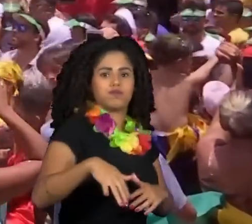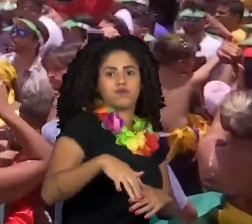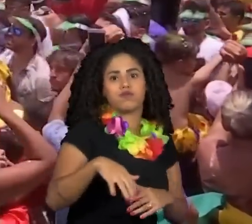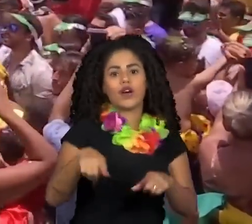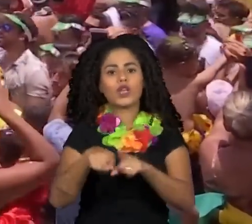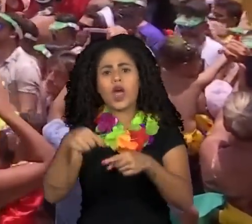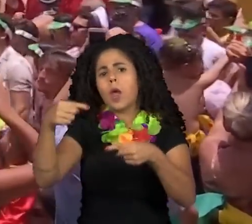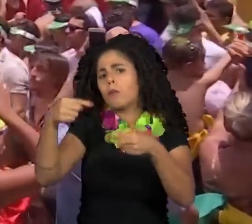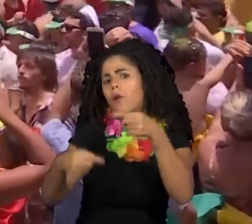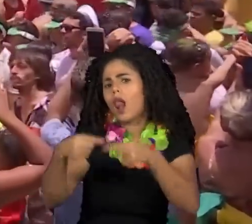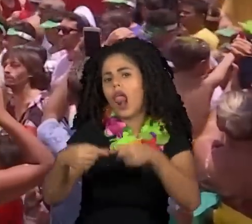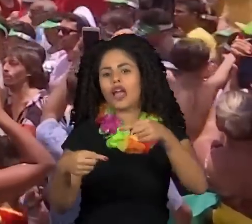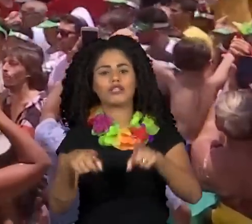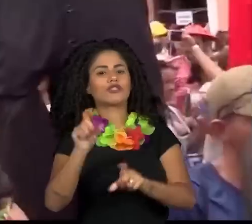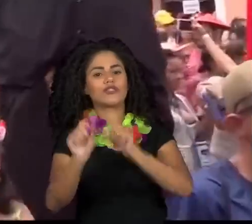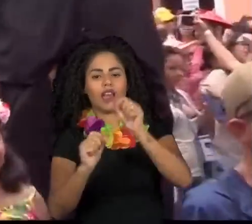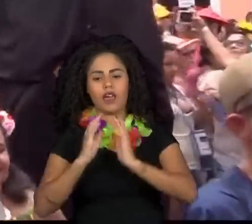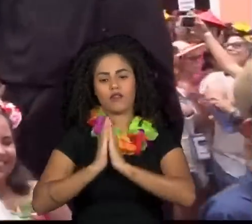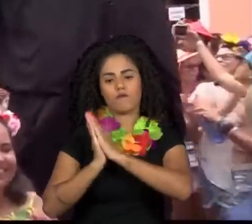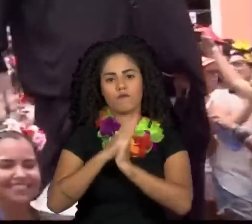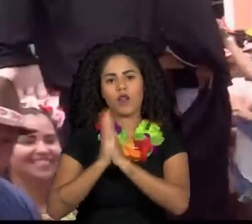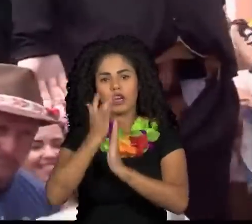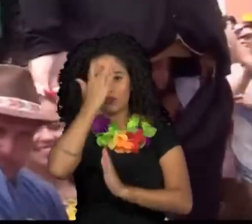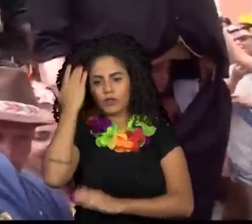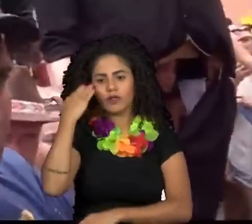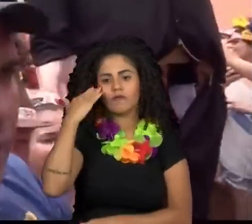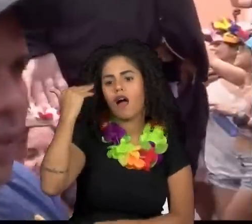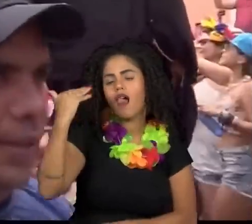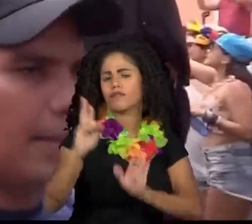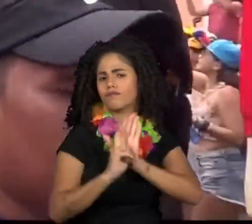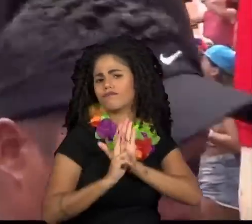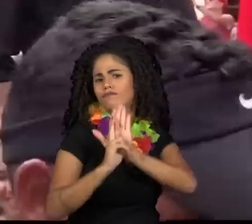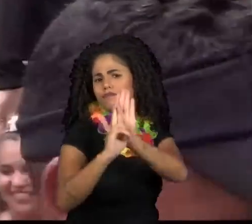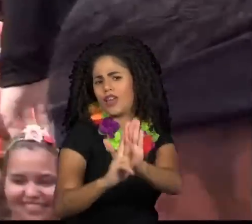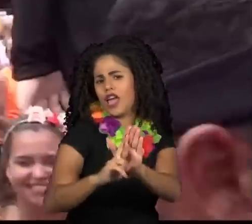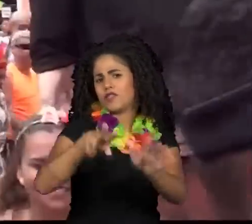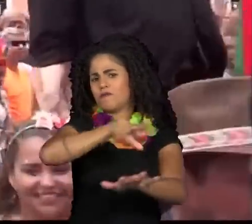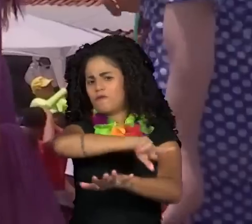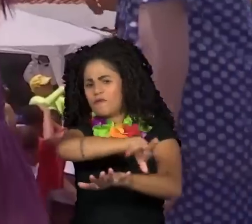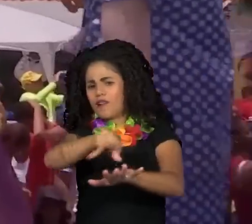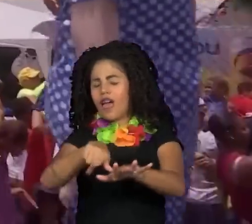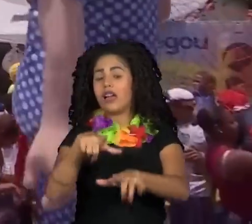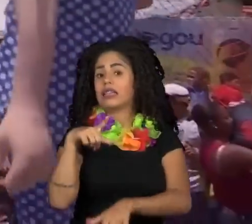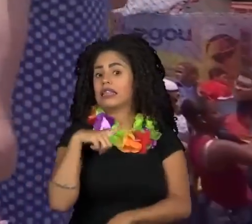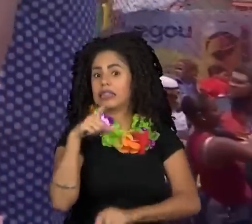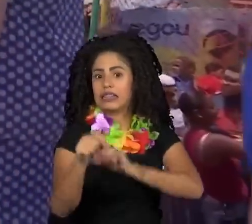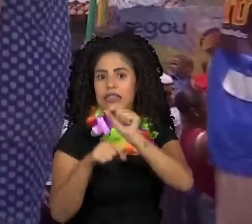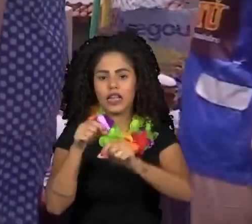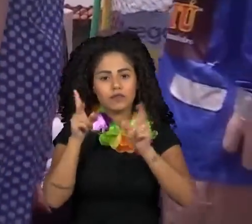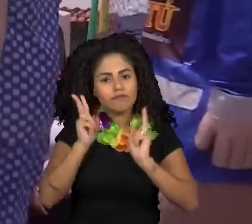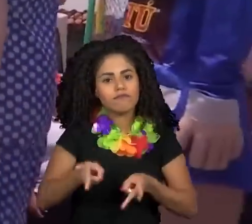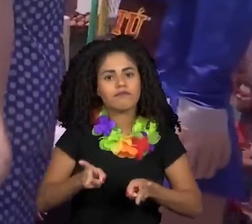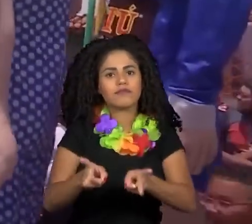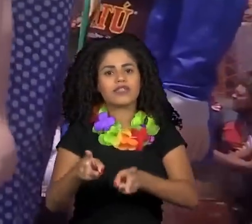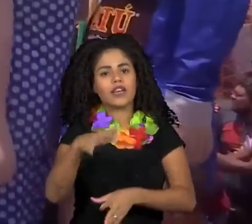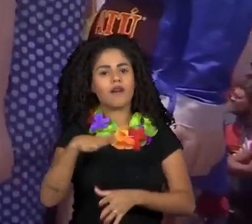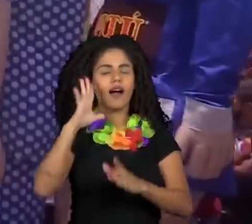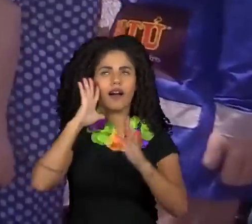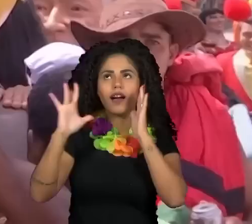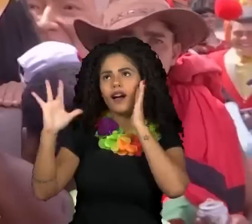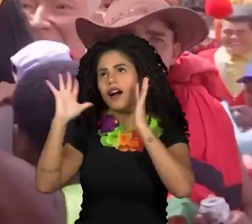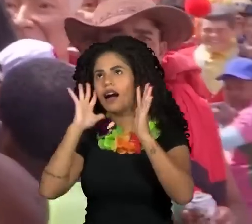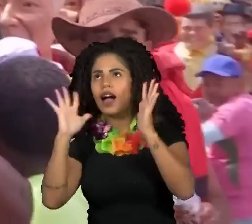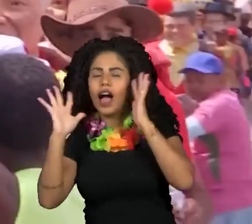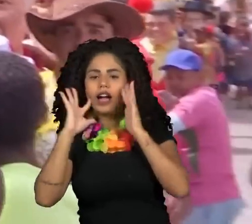temos bonecos de artistas, enfim, são representações as mais diversas que frequentam esse imaginário